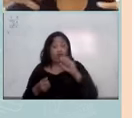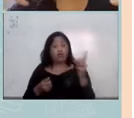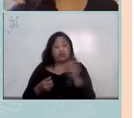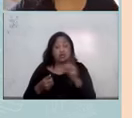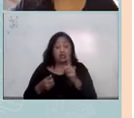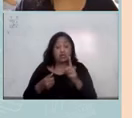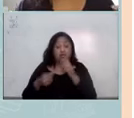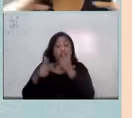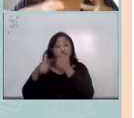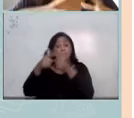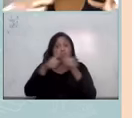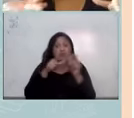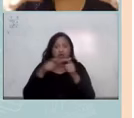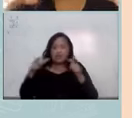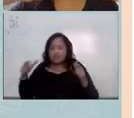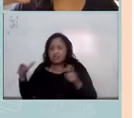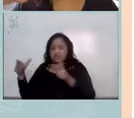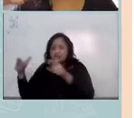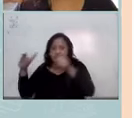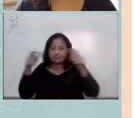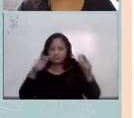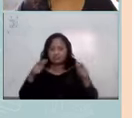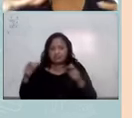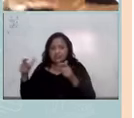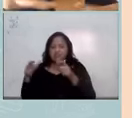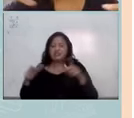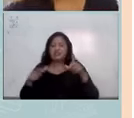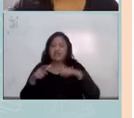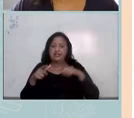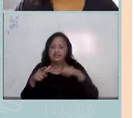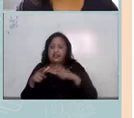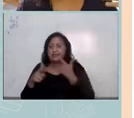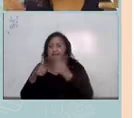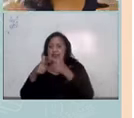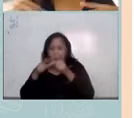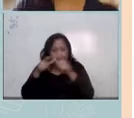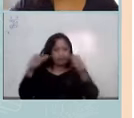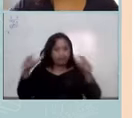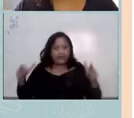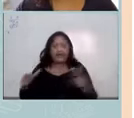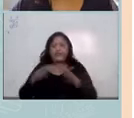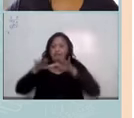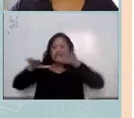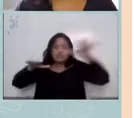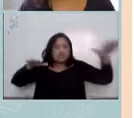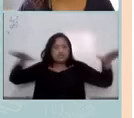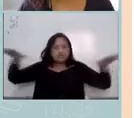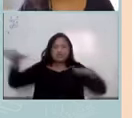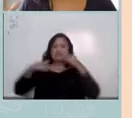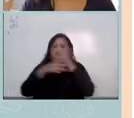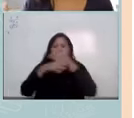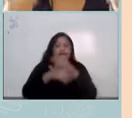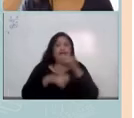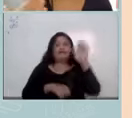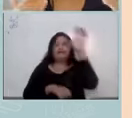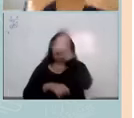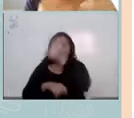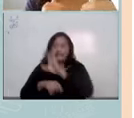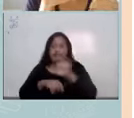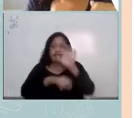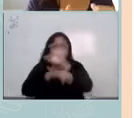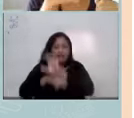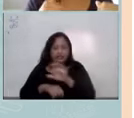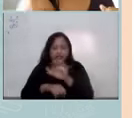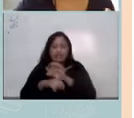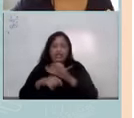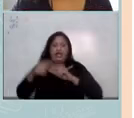aumentando e vai se espalhando, né, e vai tomando proporções maiores e vai tomando mais espaços, né, mais cidades, estados. Aí é quando a gente já